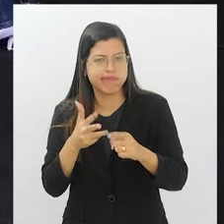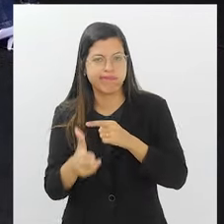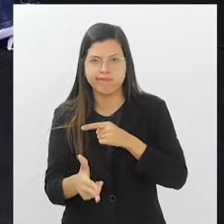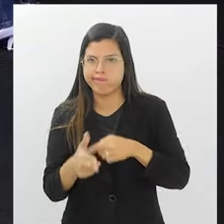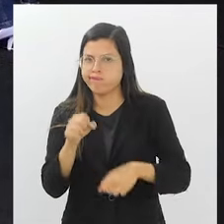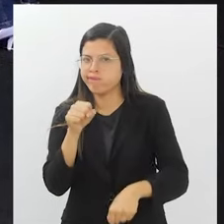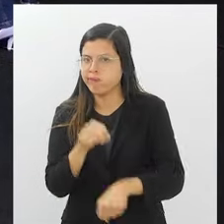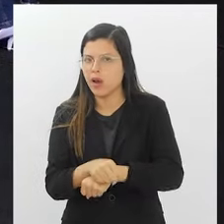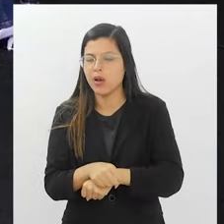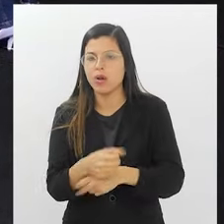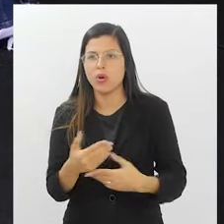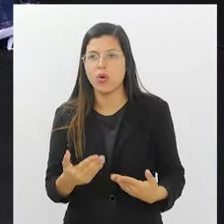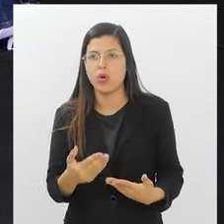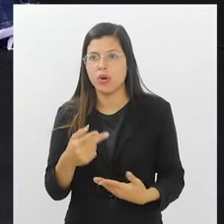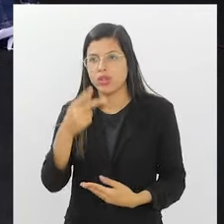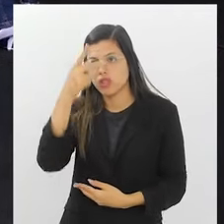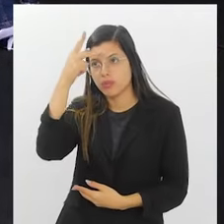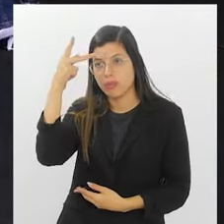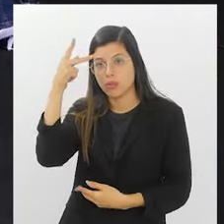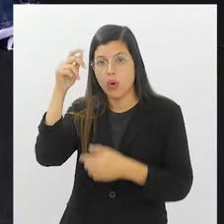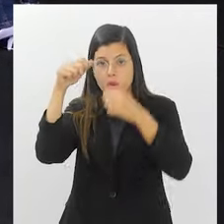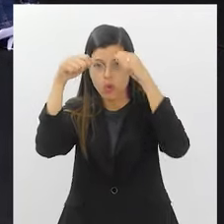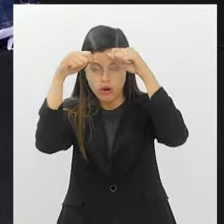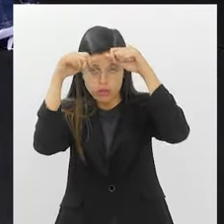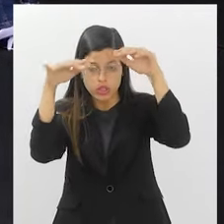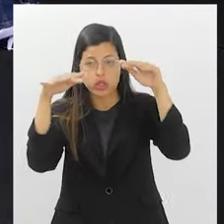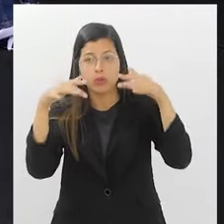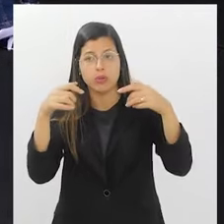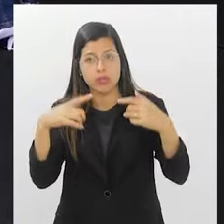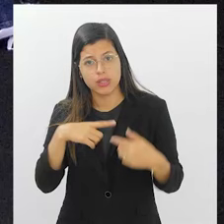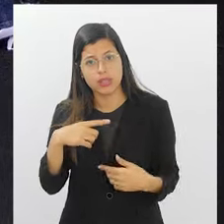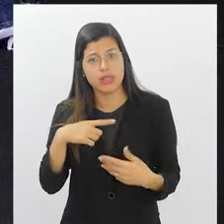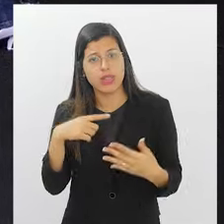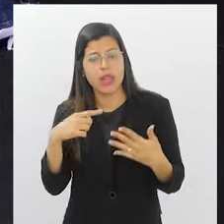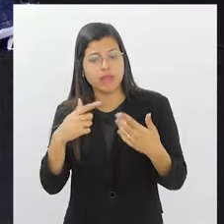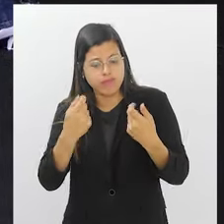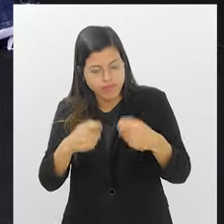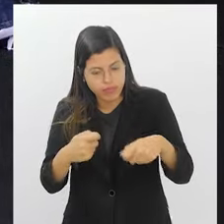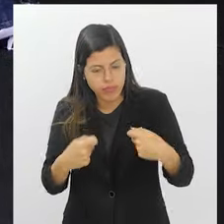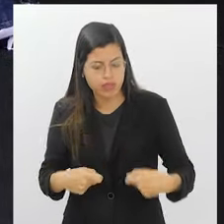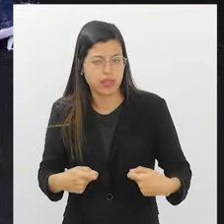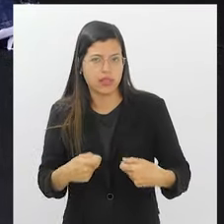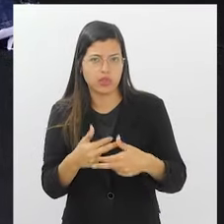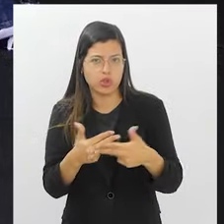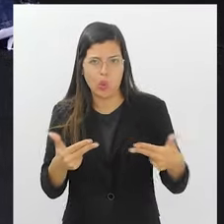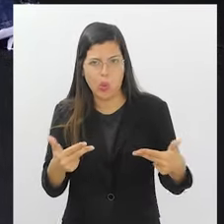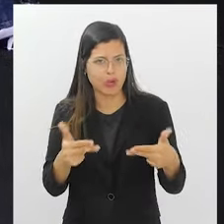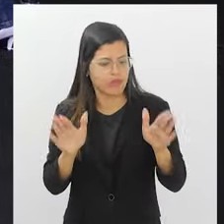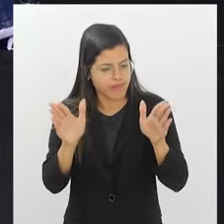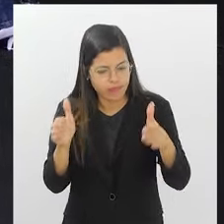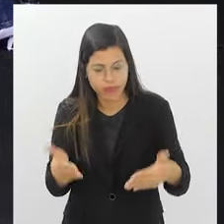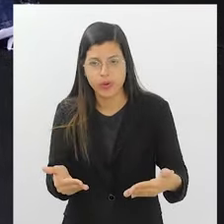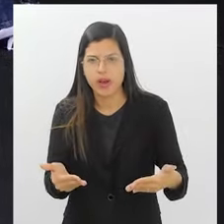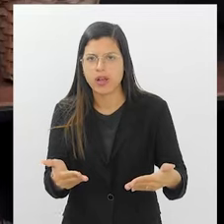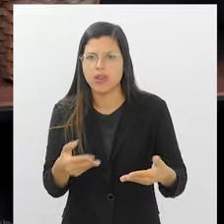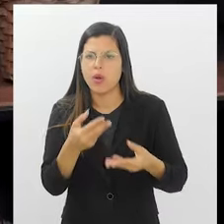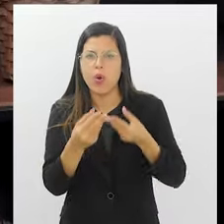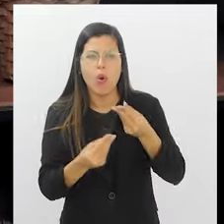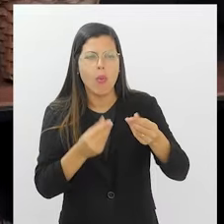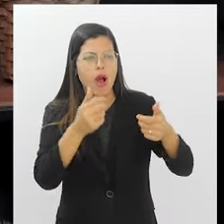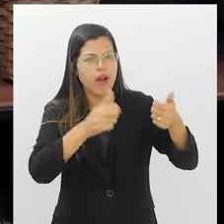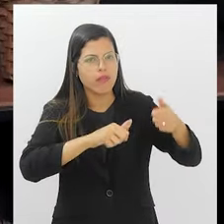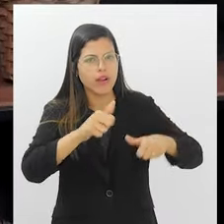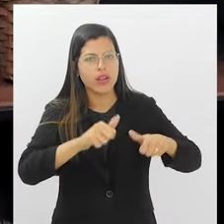doutor Gastão, as pessoas com autismo, elas têm umas necessidades específicas, tratando-se de um espectro, né? Como que a